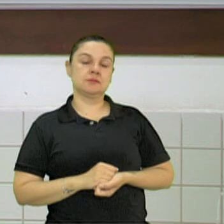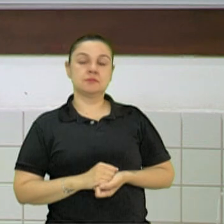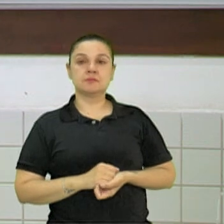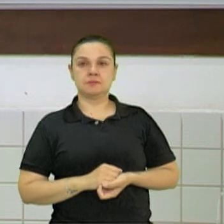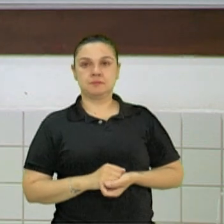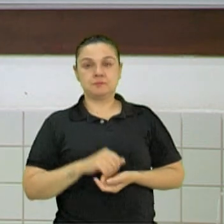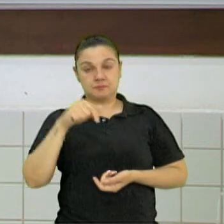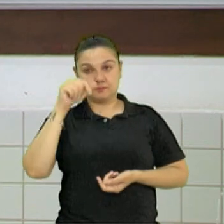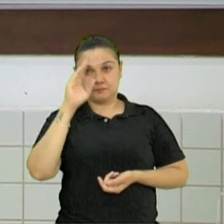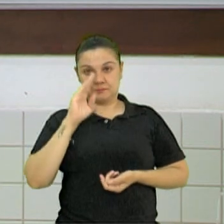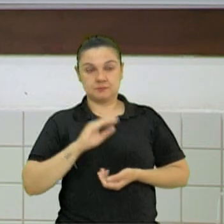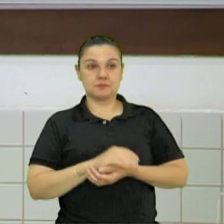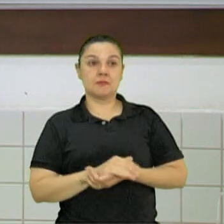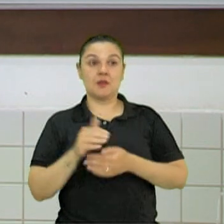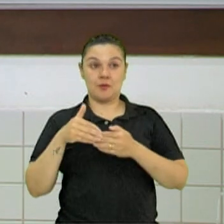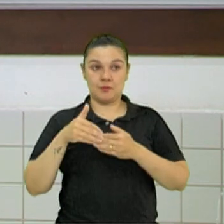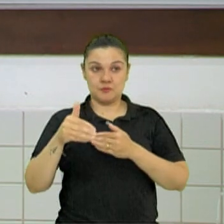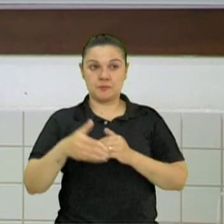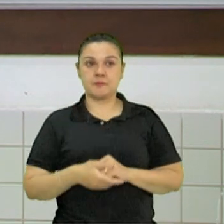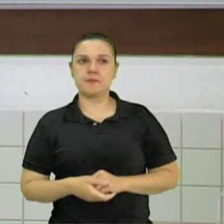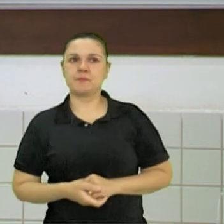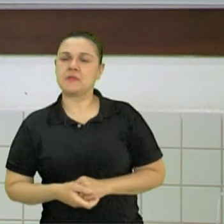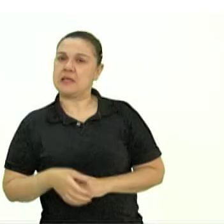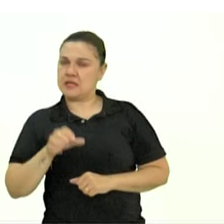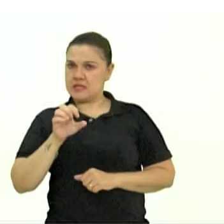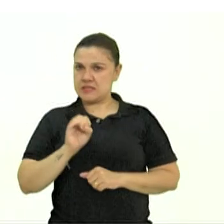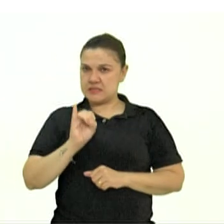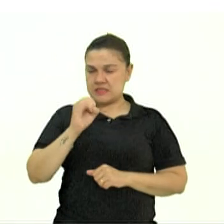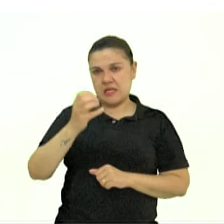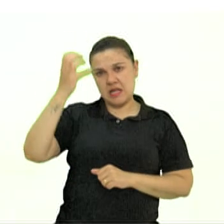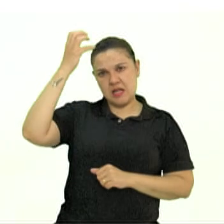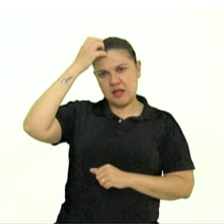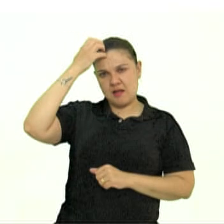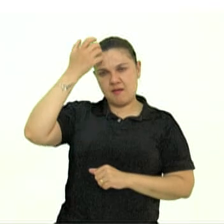fazendo aqui. Continuando,